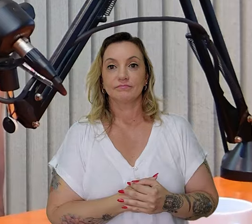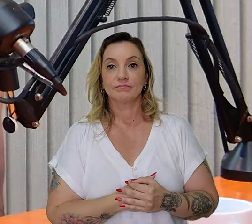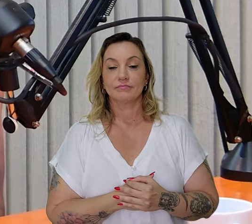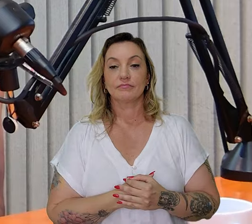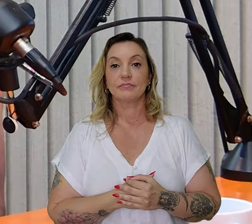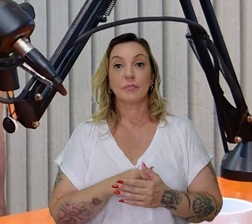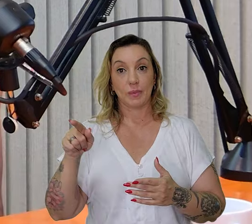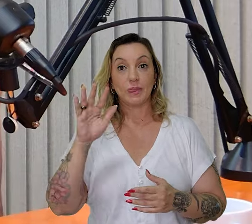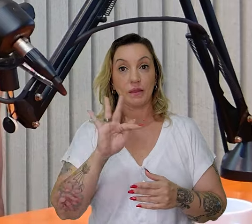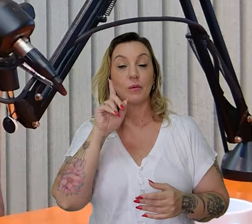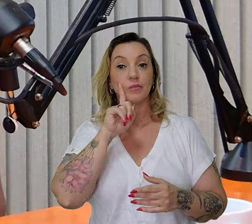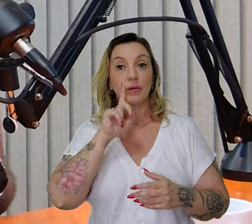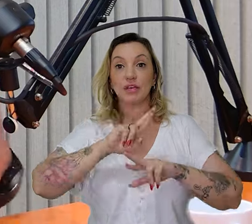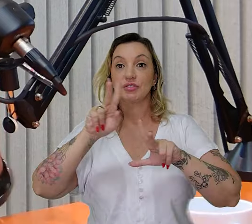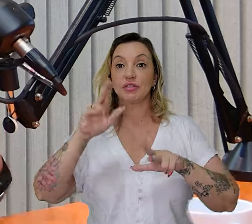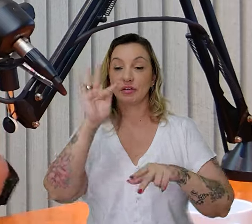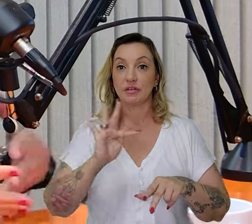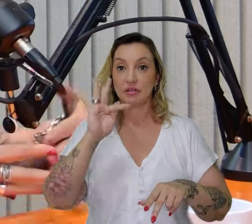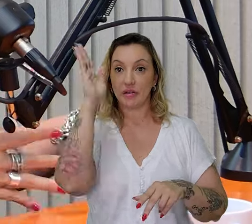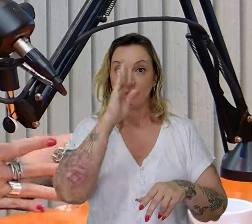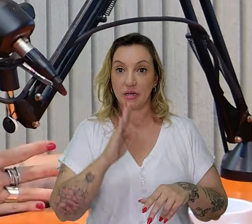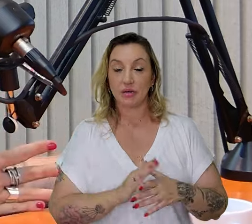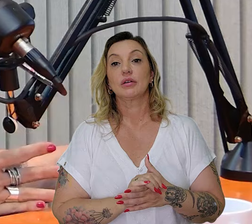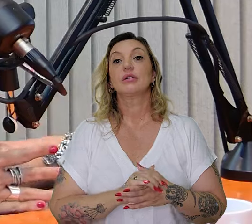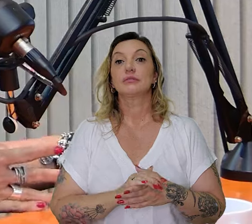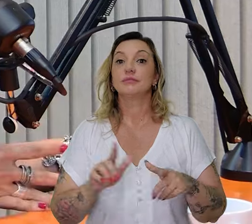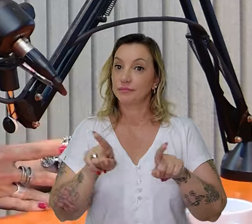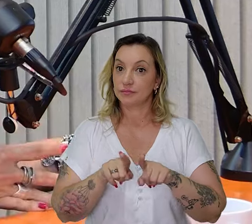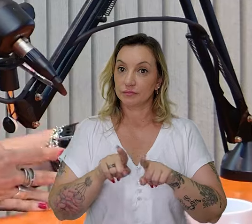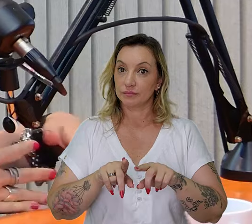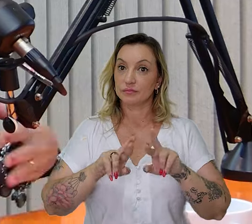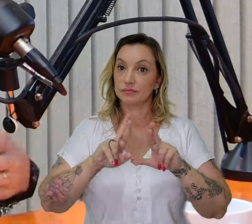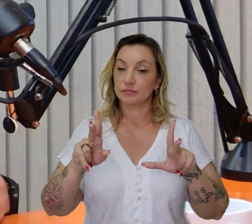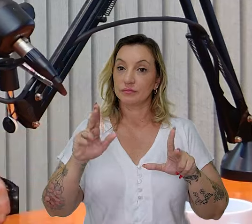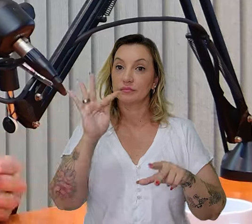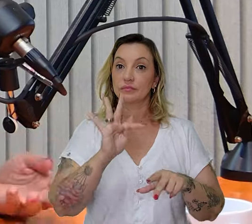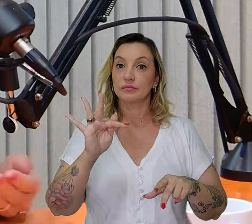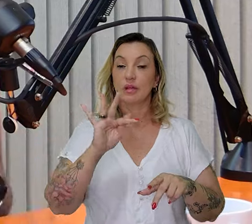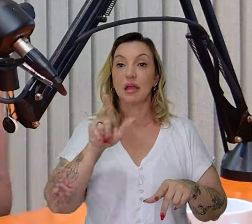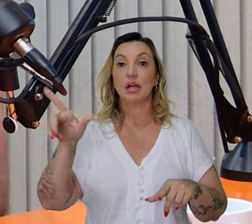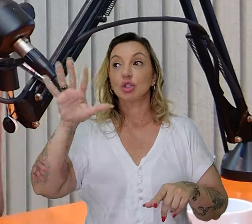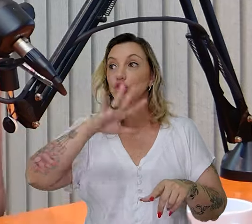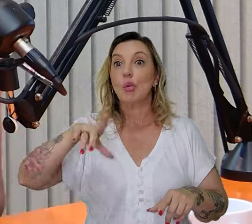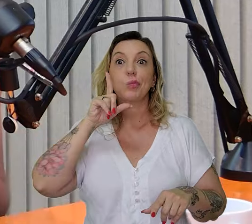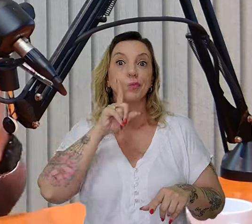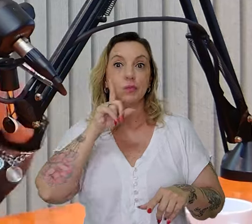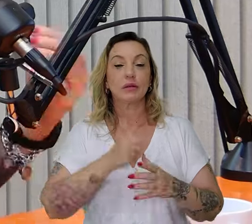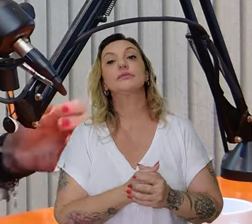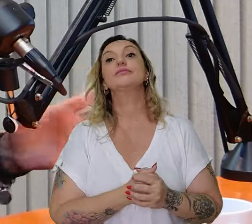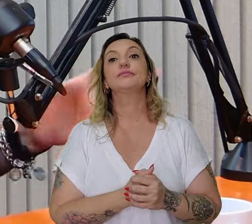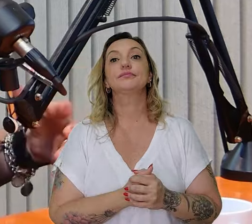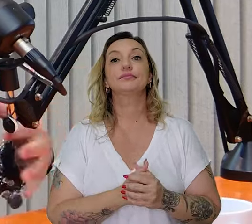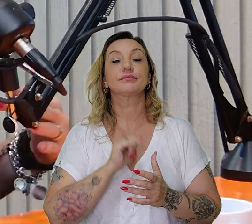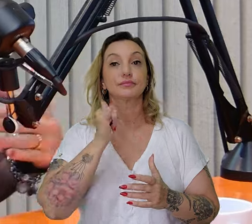Universidades do Brasil e ela também é diferente das Universidades Americanas Então vou te falar da fse eu sei que nas